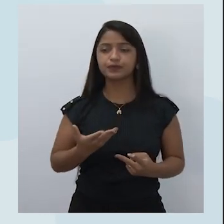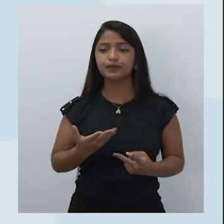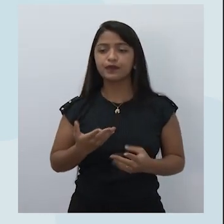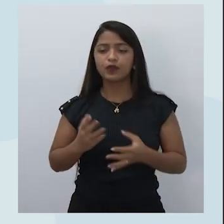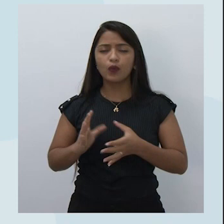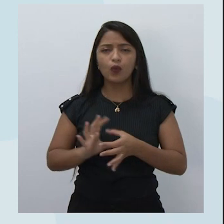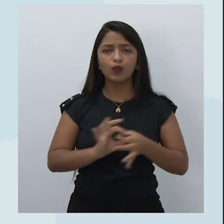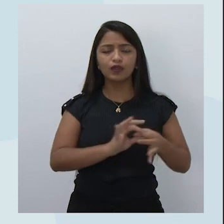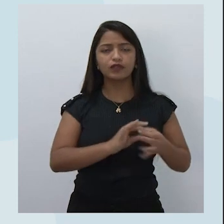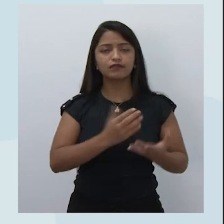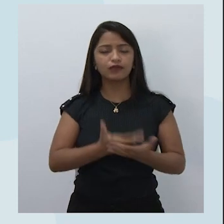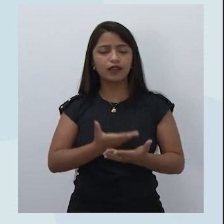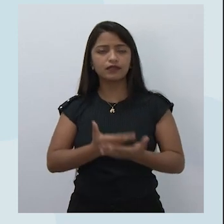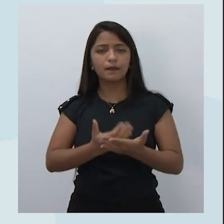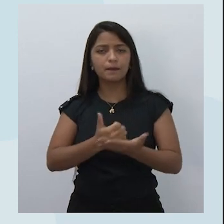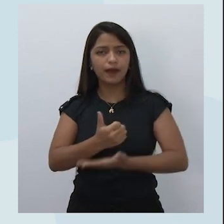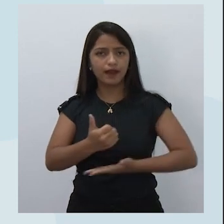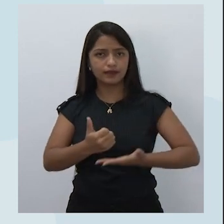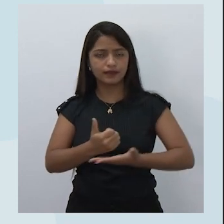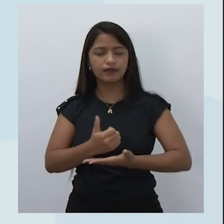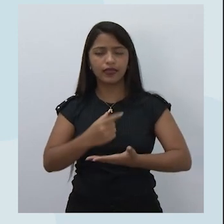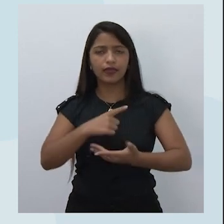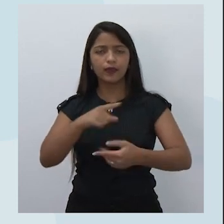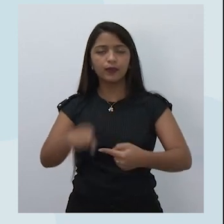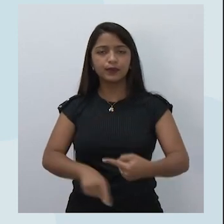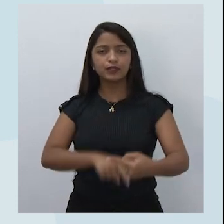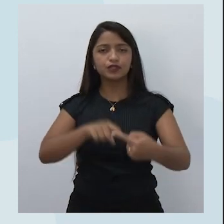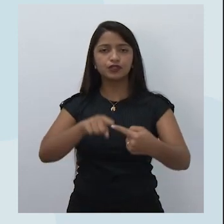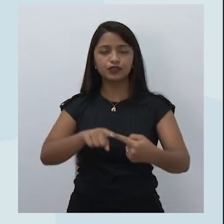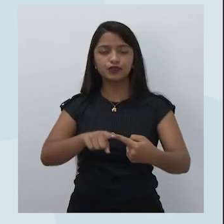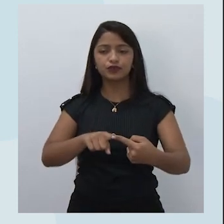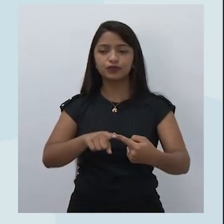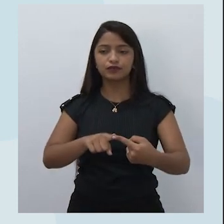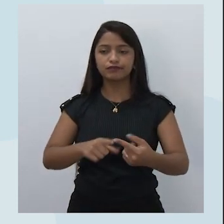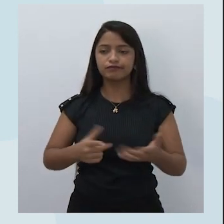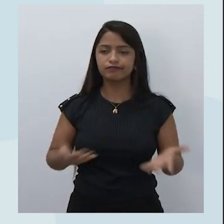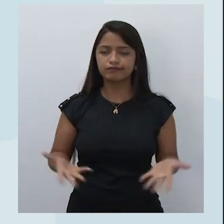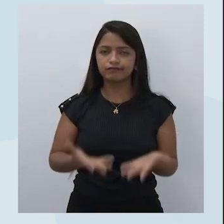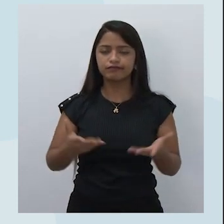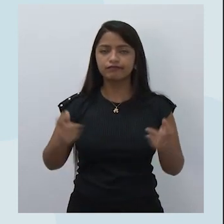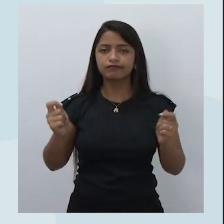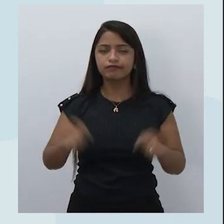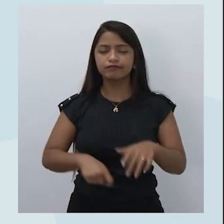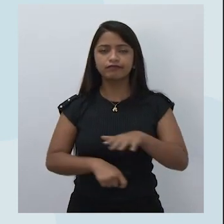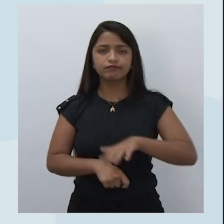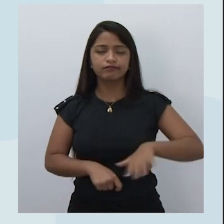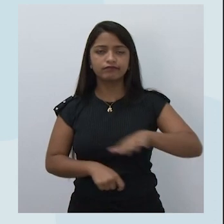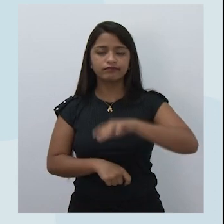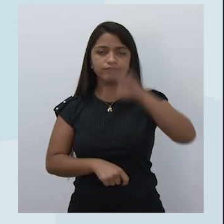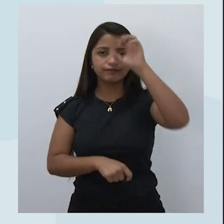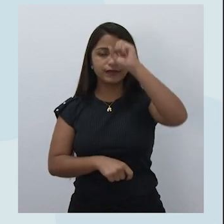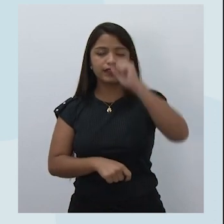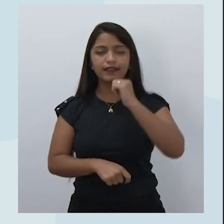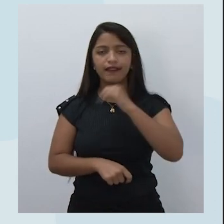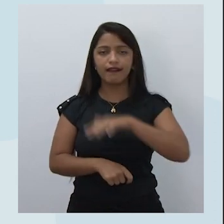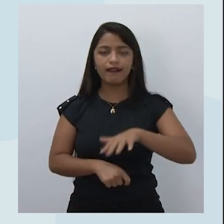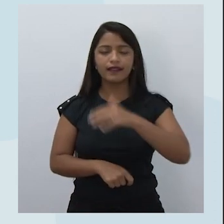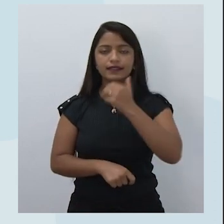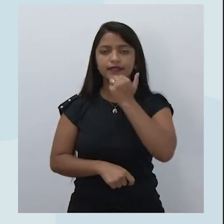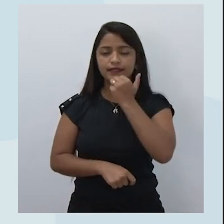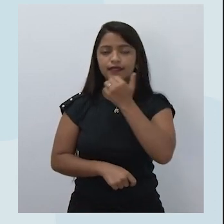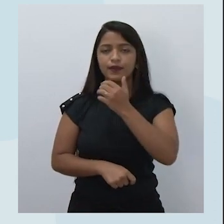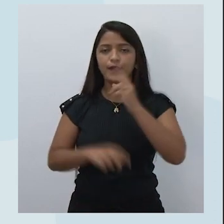contexto da educação básica, propiciar situações para a aprendizagem dos estudantes na área de ciências